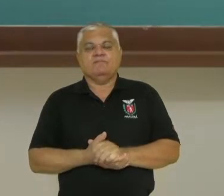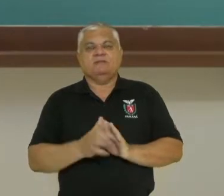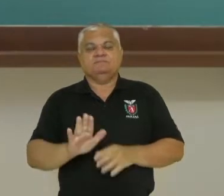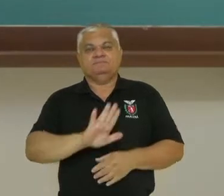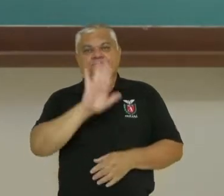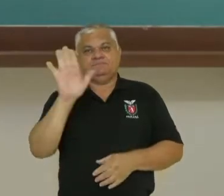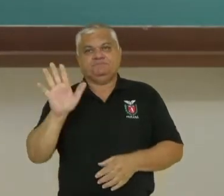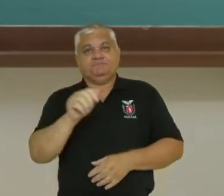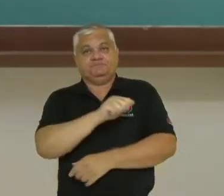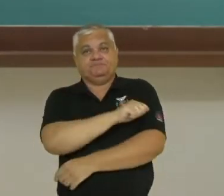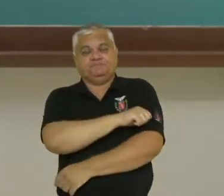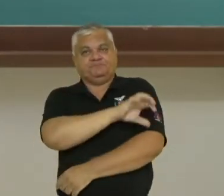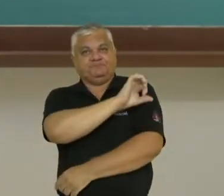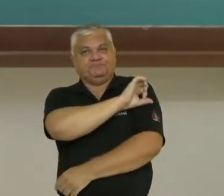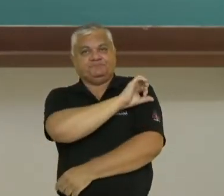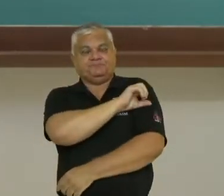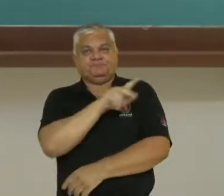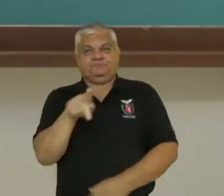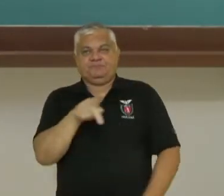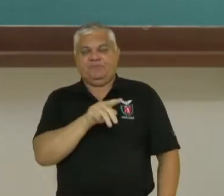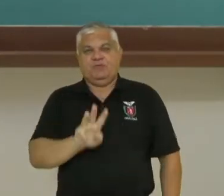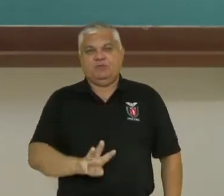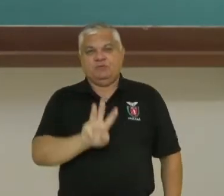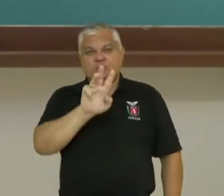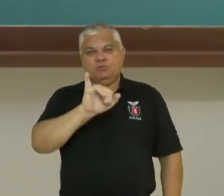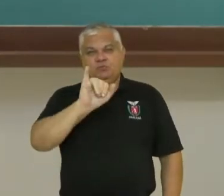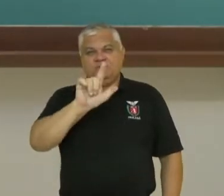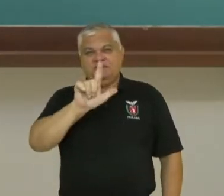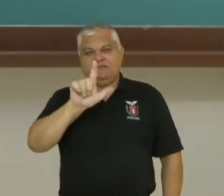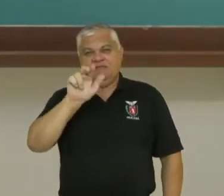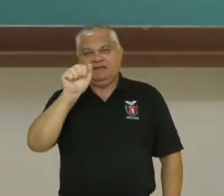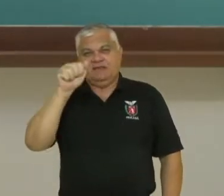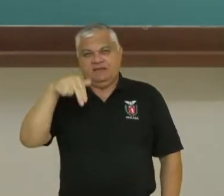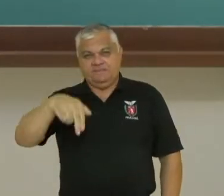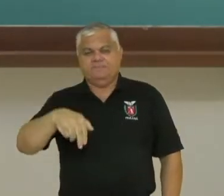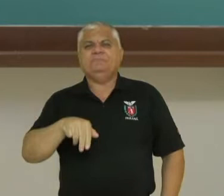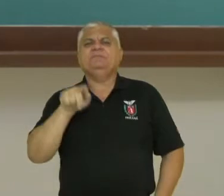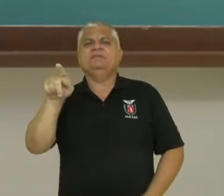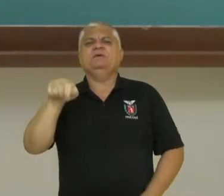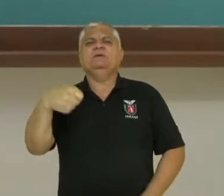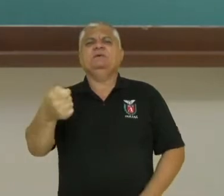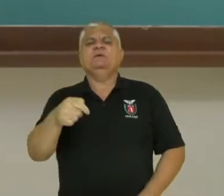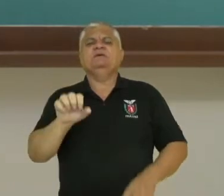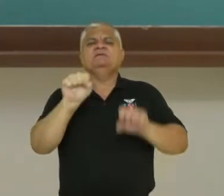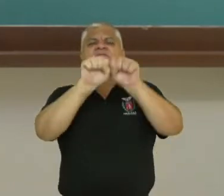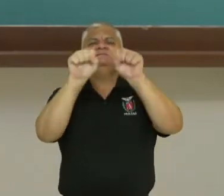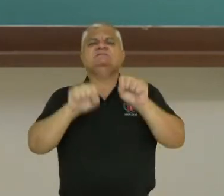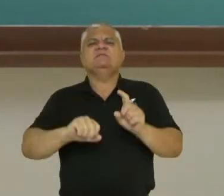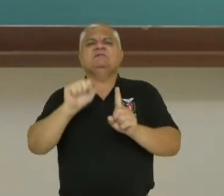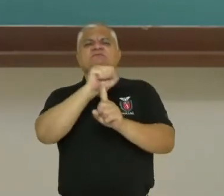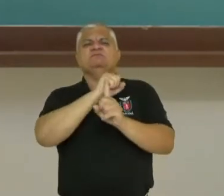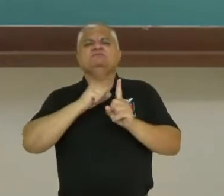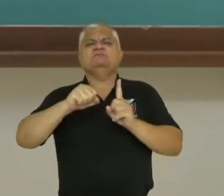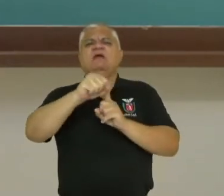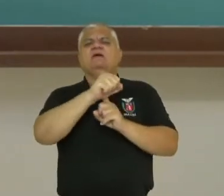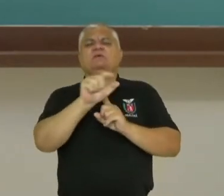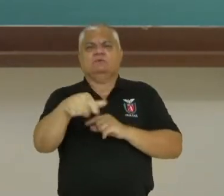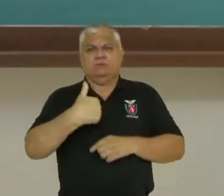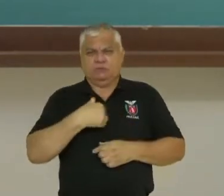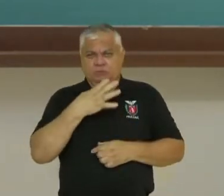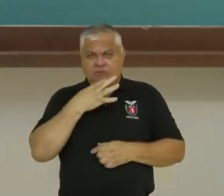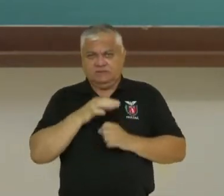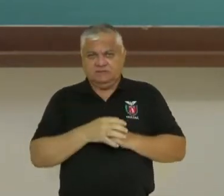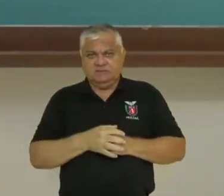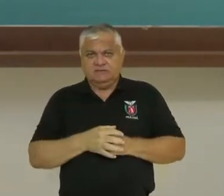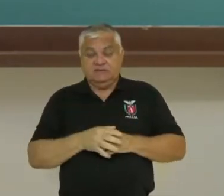Olá, estudantes do nono ano, eu sou o professor William e nessa aula nós vamos falar sobre o sistema socialista. Você já ouviu falar